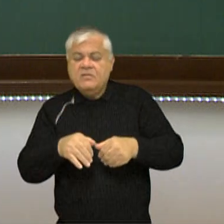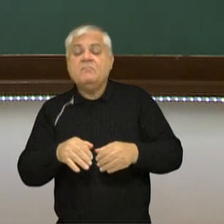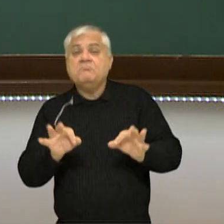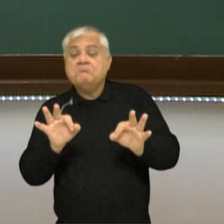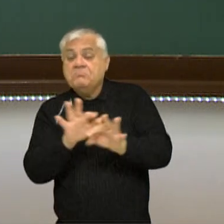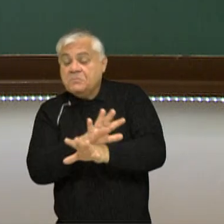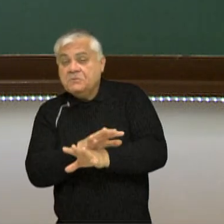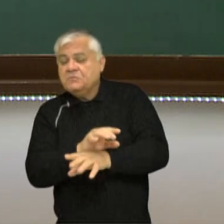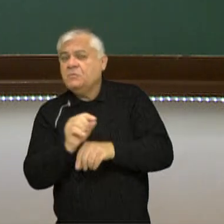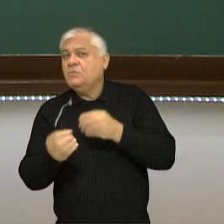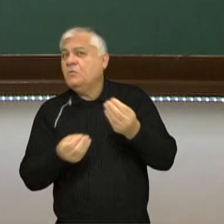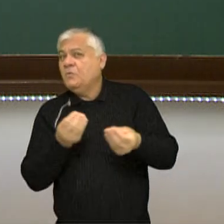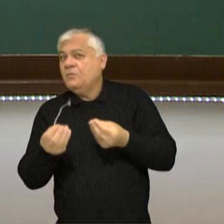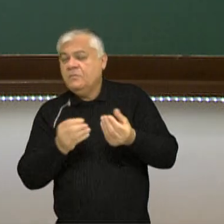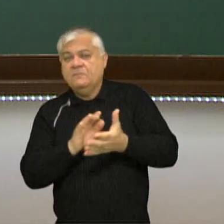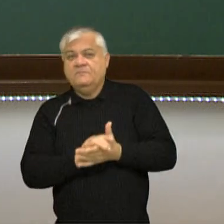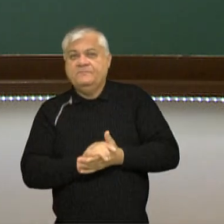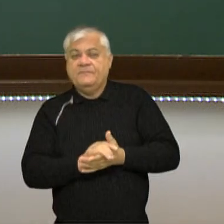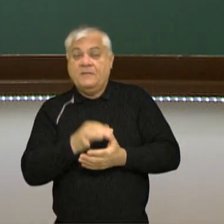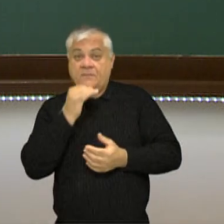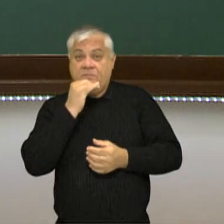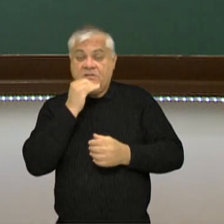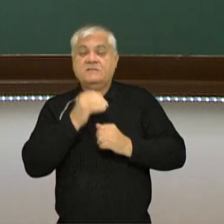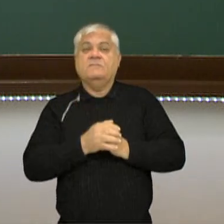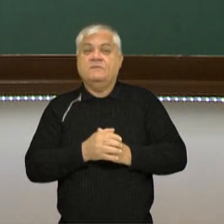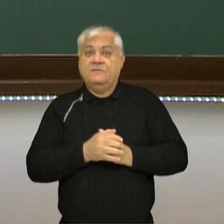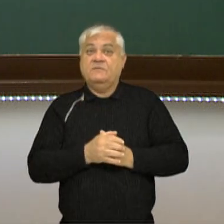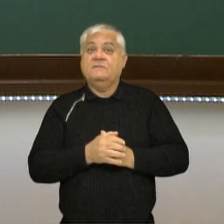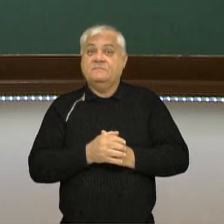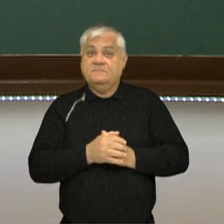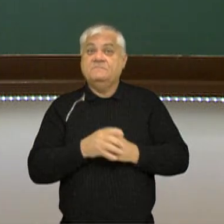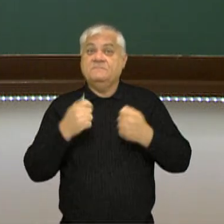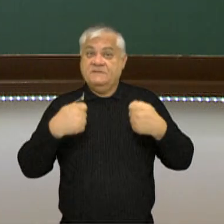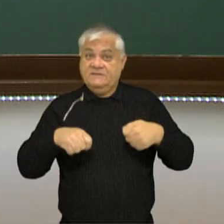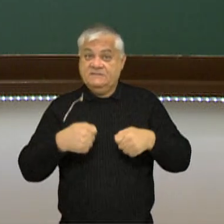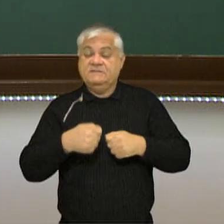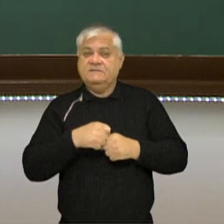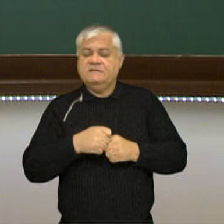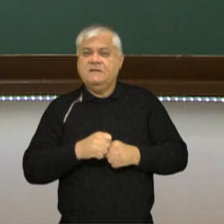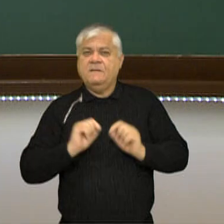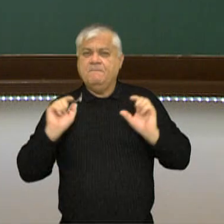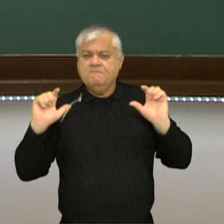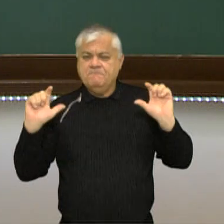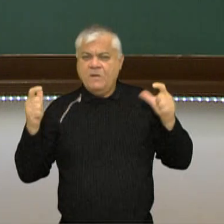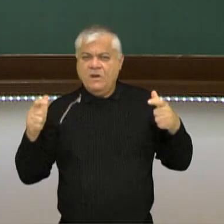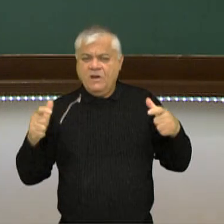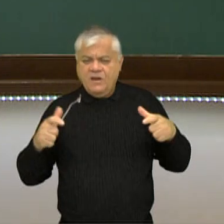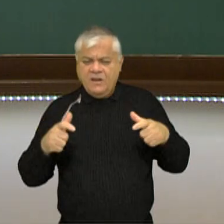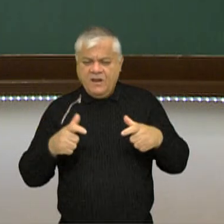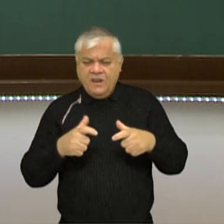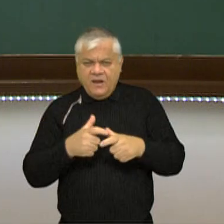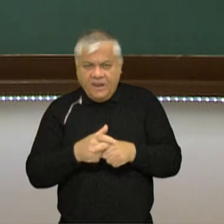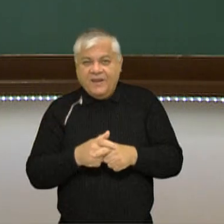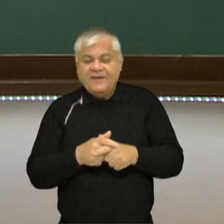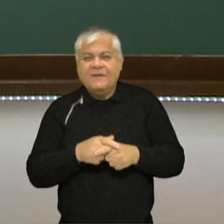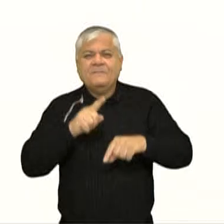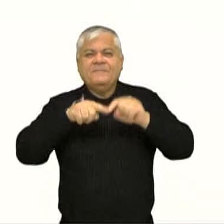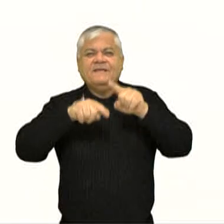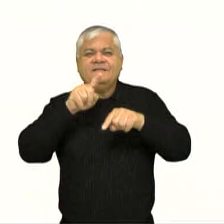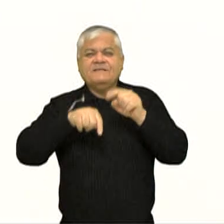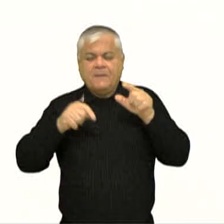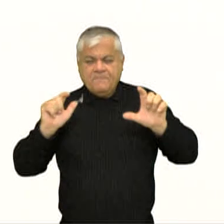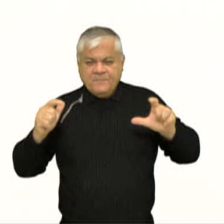para o final quando nós temos um número menor de peças no tabuleiro, tá?